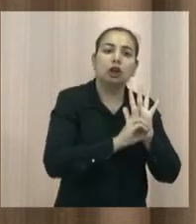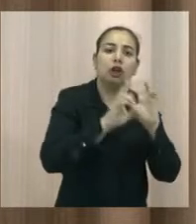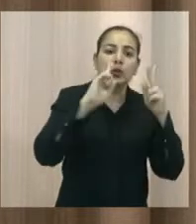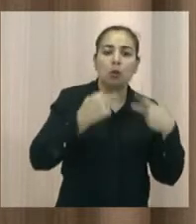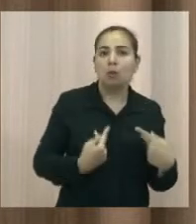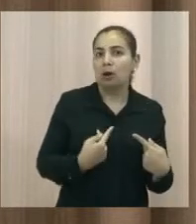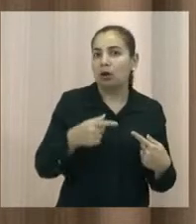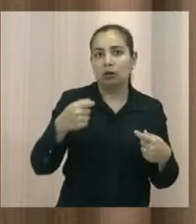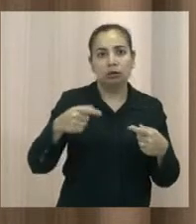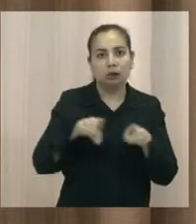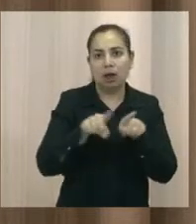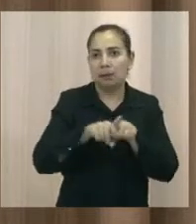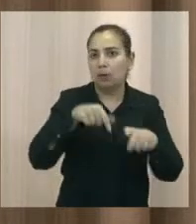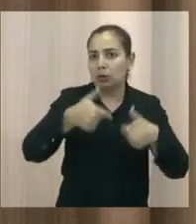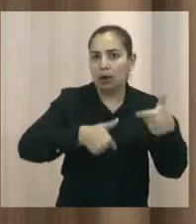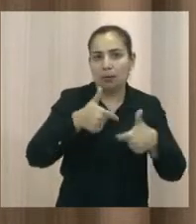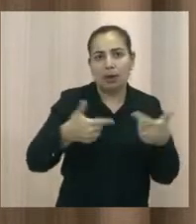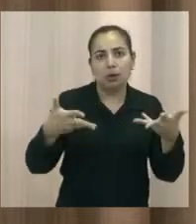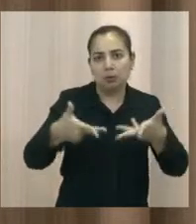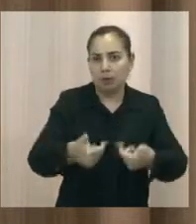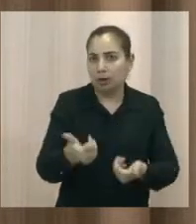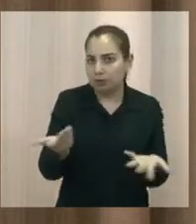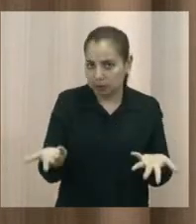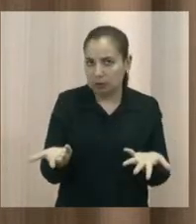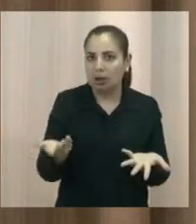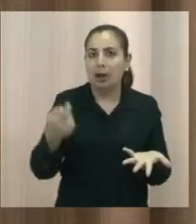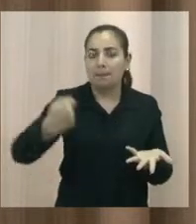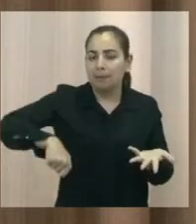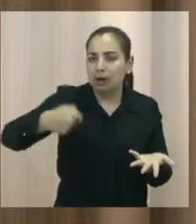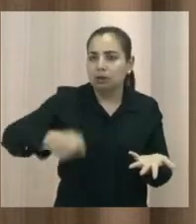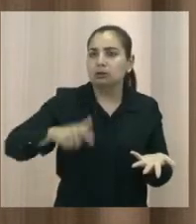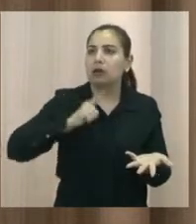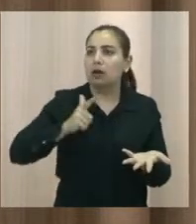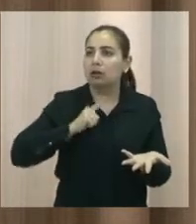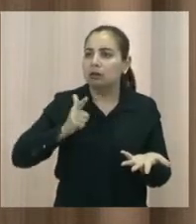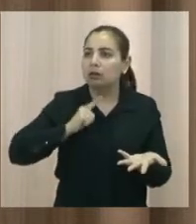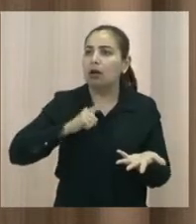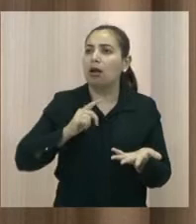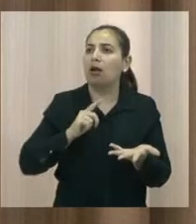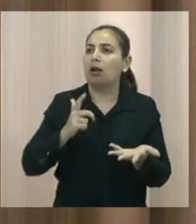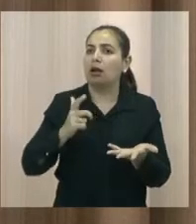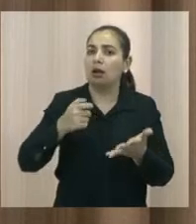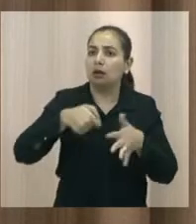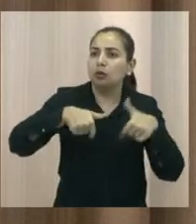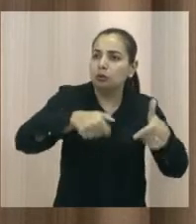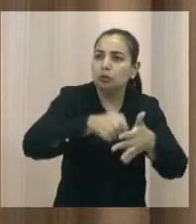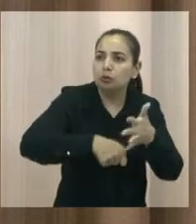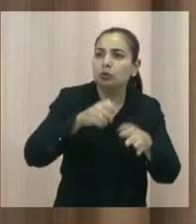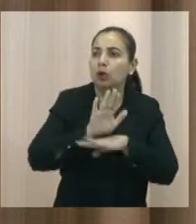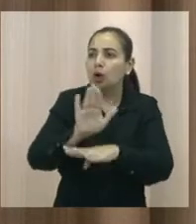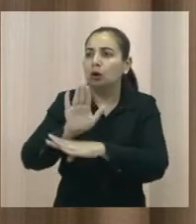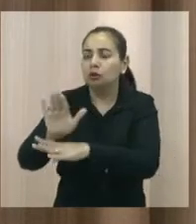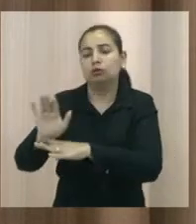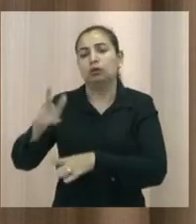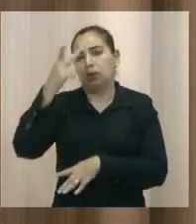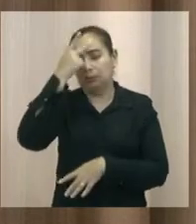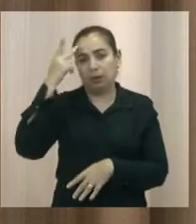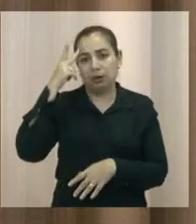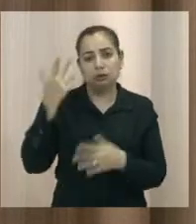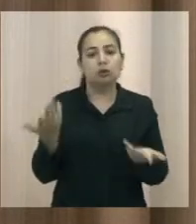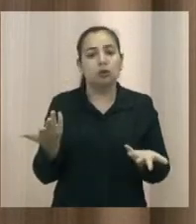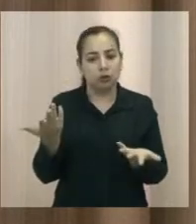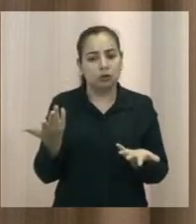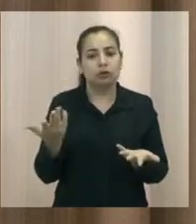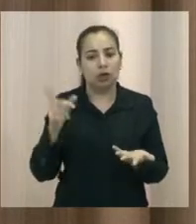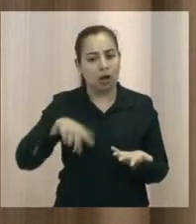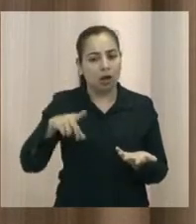se fala. A expansão desse trabalho, da necessidade da população ser assistida em mais detalhes em algumas situações, continua sendo